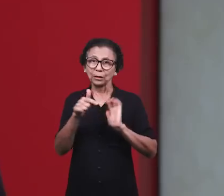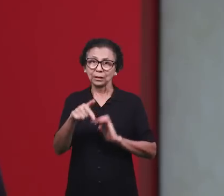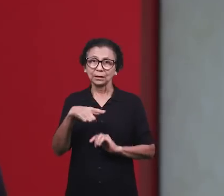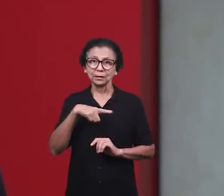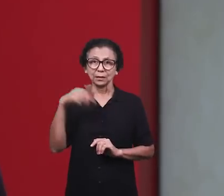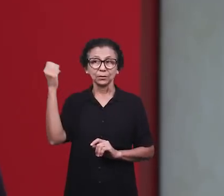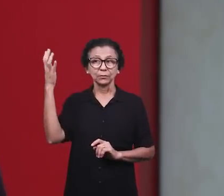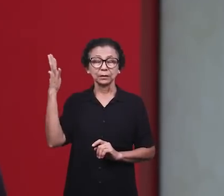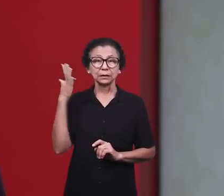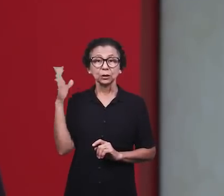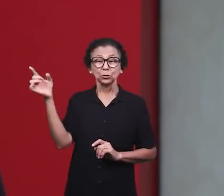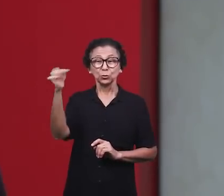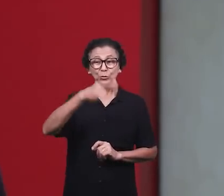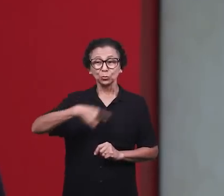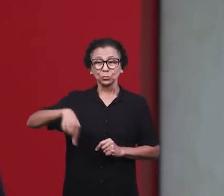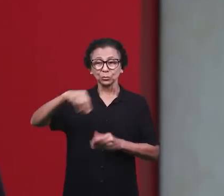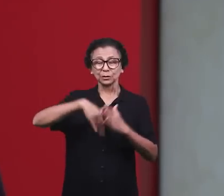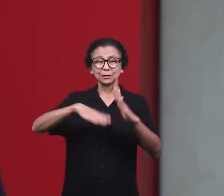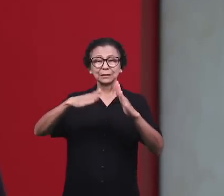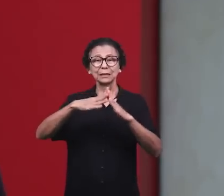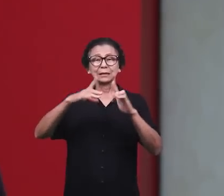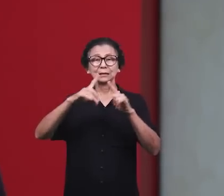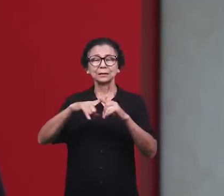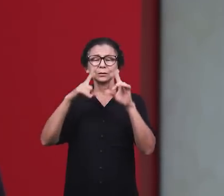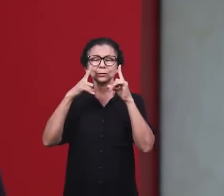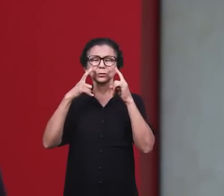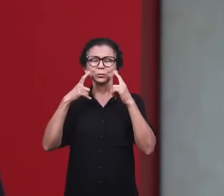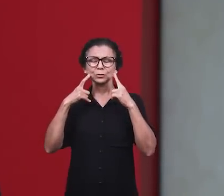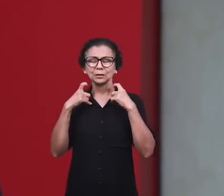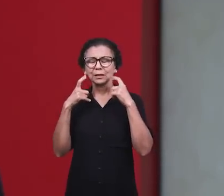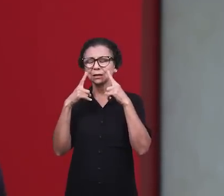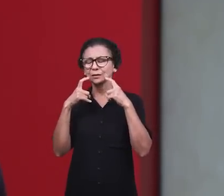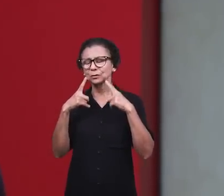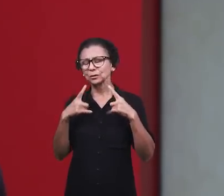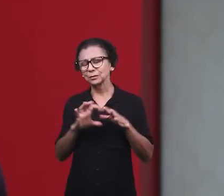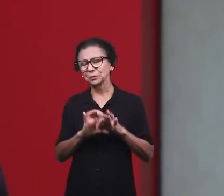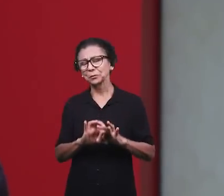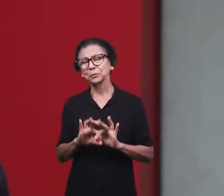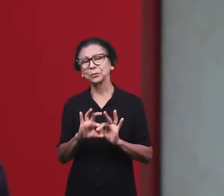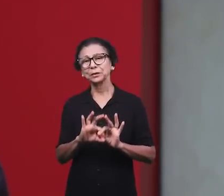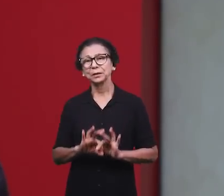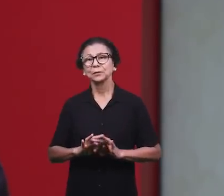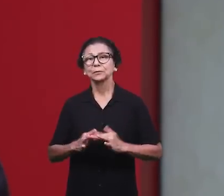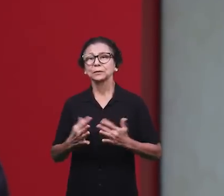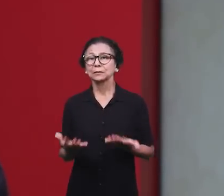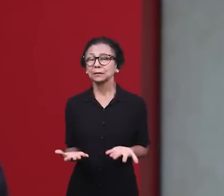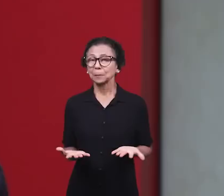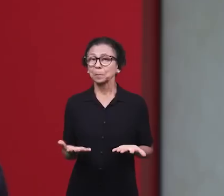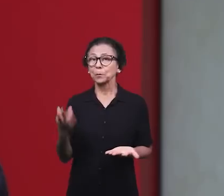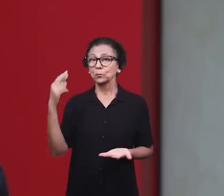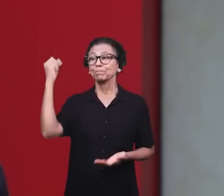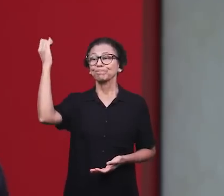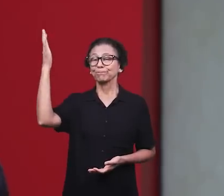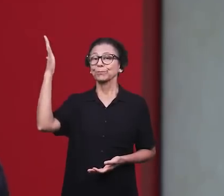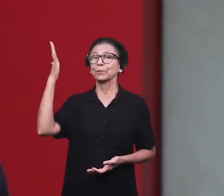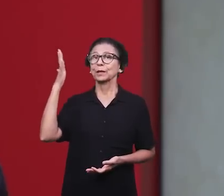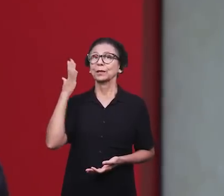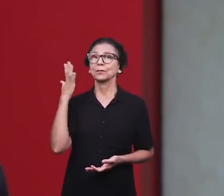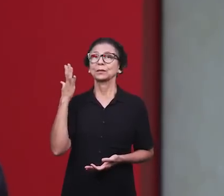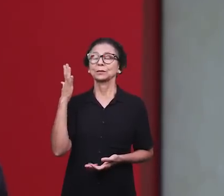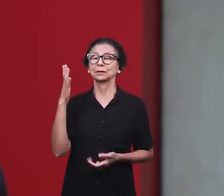hino que o Senhor havia determinado que fosse cantado, e a prova é que houve aquela